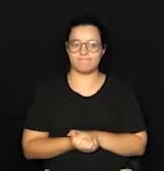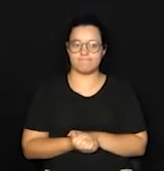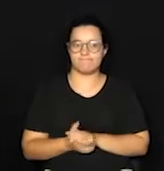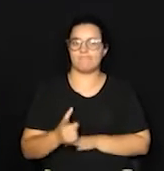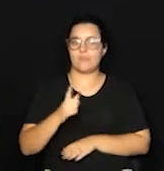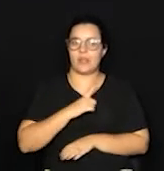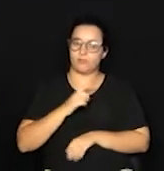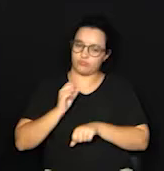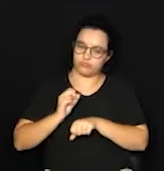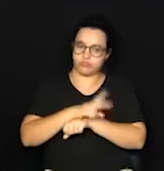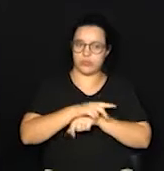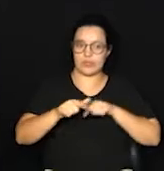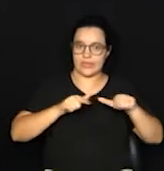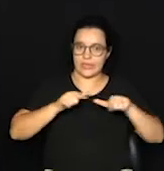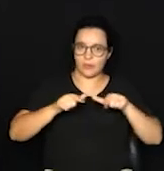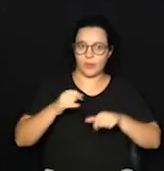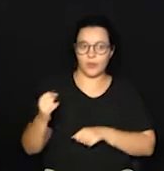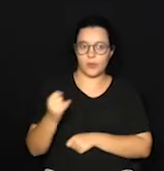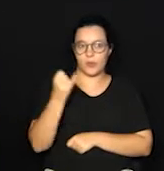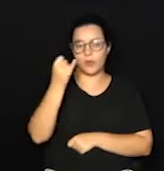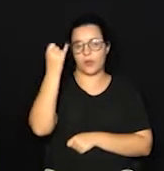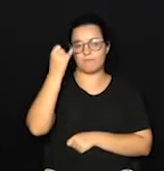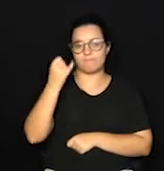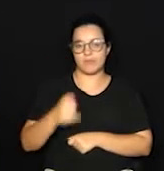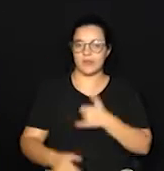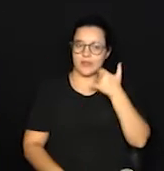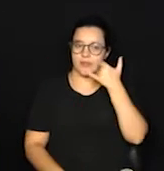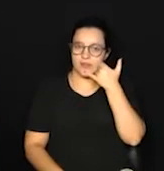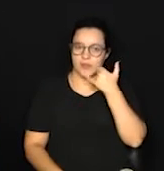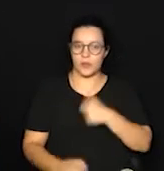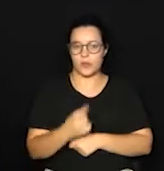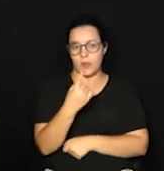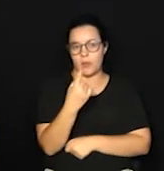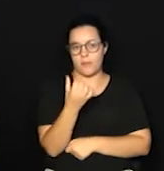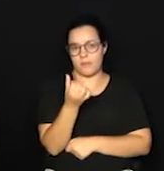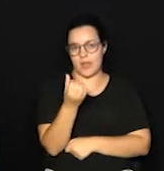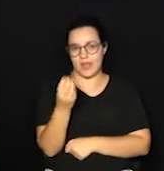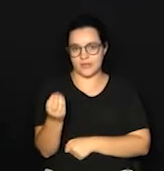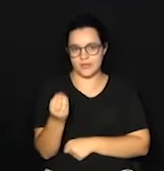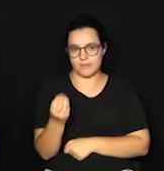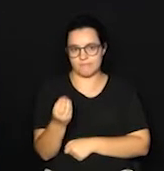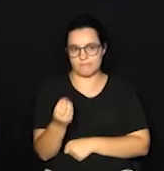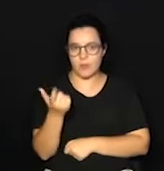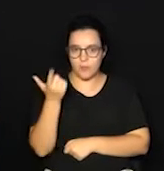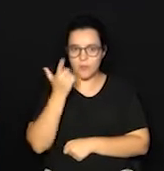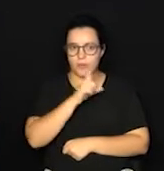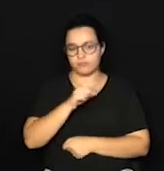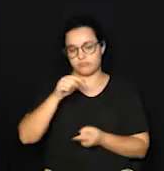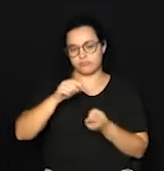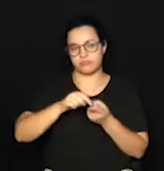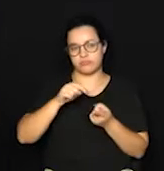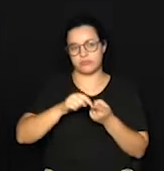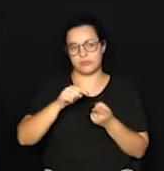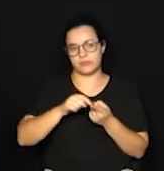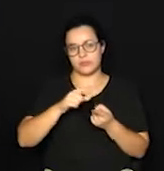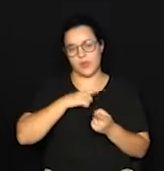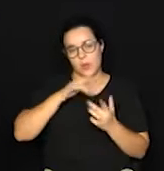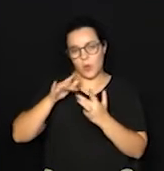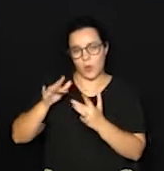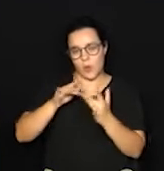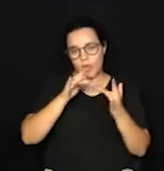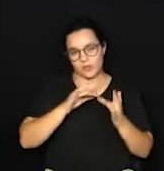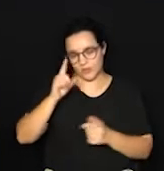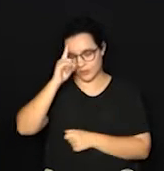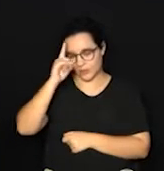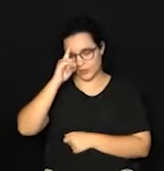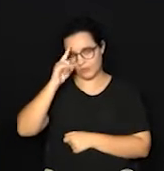emprego. Então, é importante ligar no 160 e poder fazer esse teste, já que tem o contato diário com as pessoas,